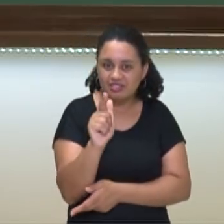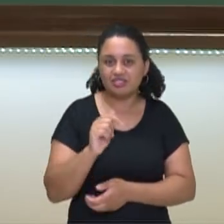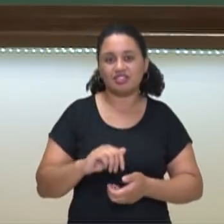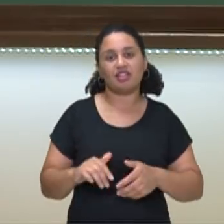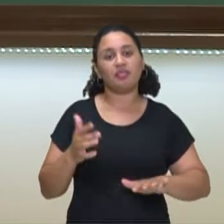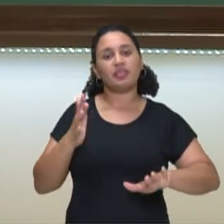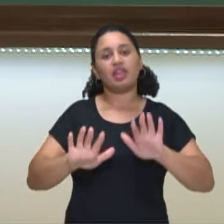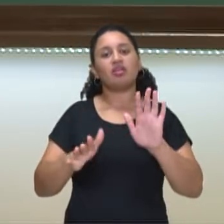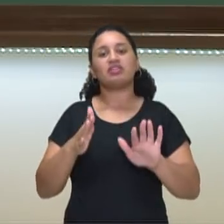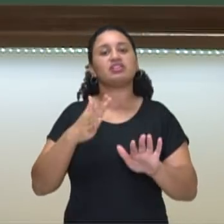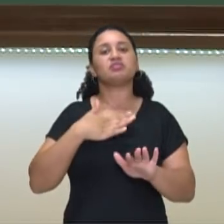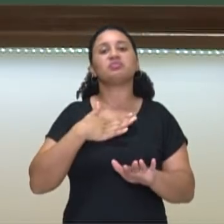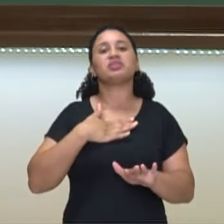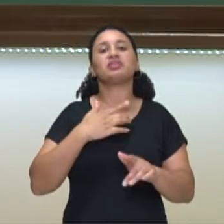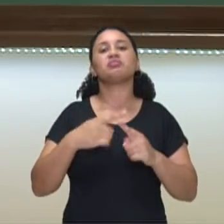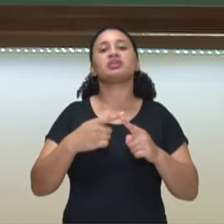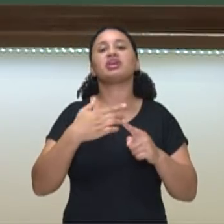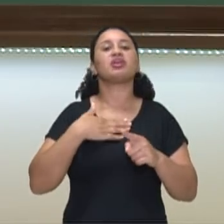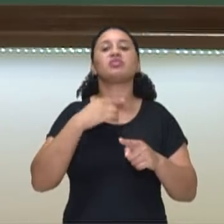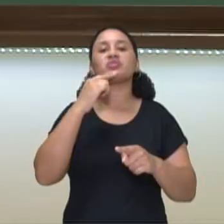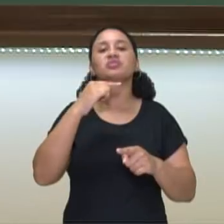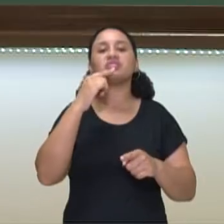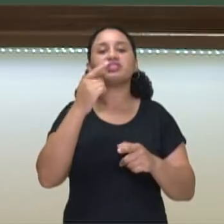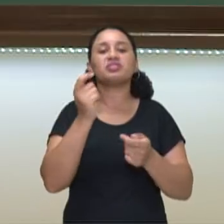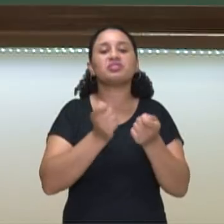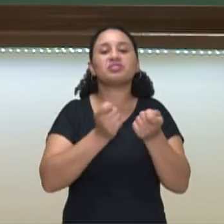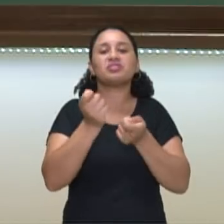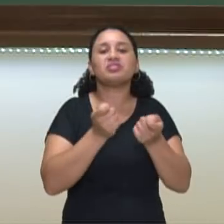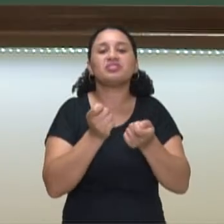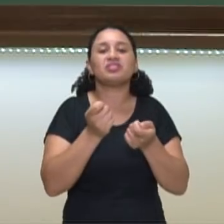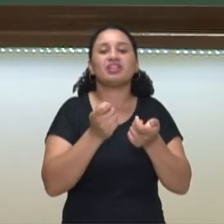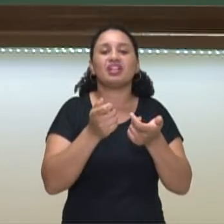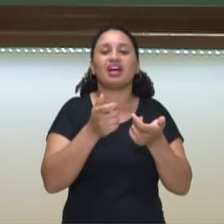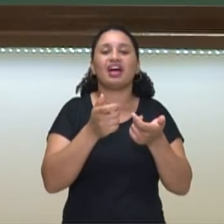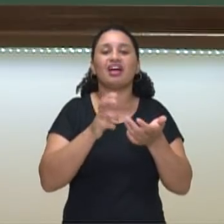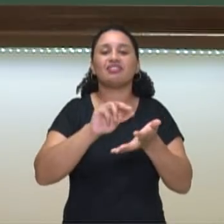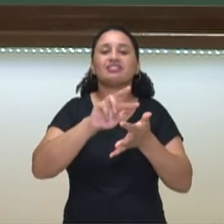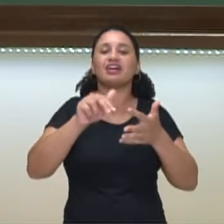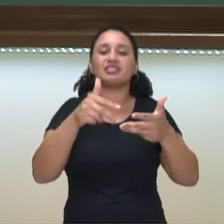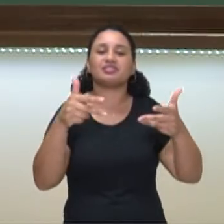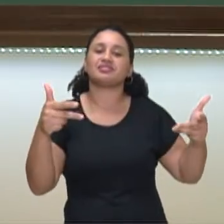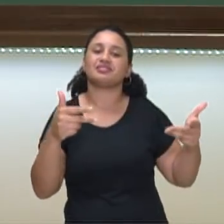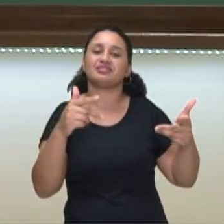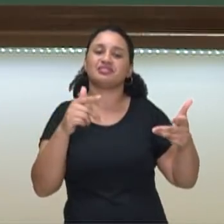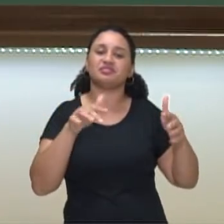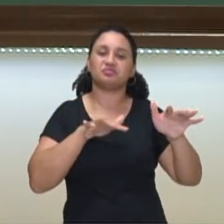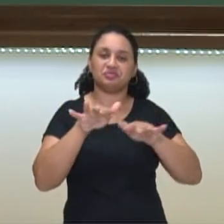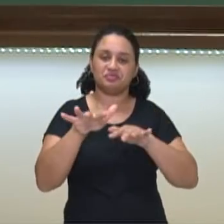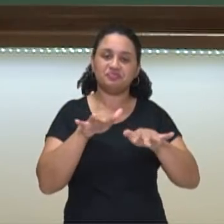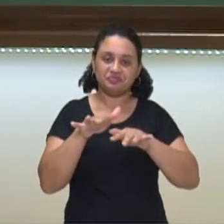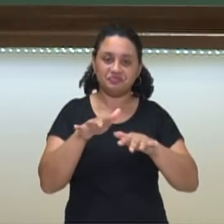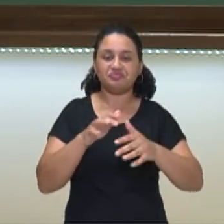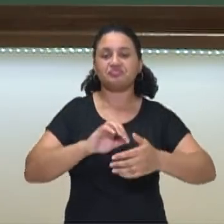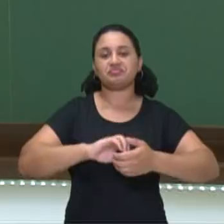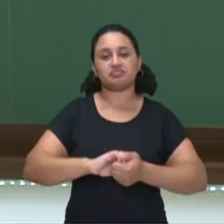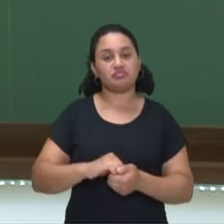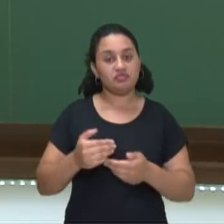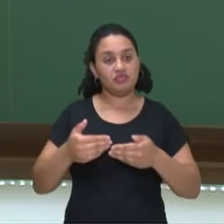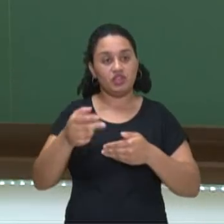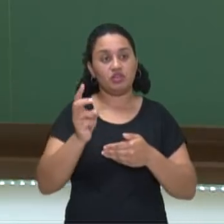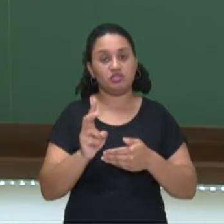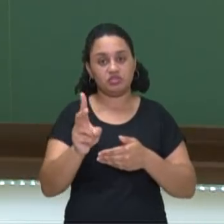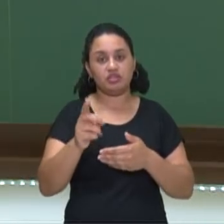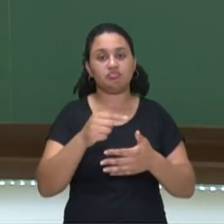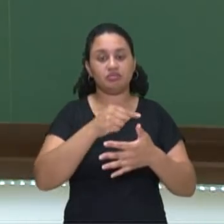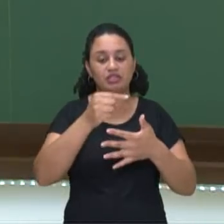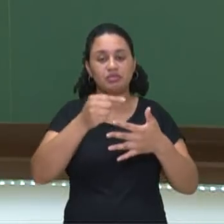porque eu não consiga controlar tantos aspectos assim de movimento, tá? Vamos para frente? Mais